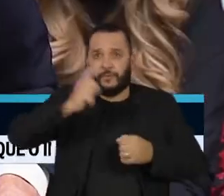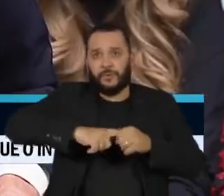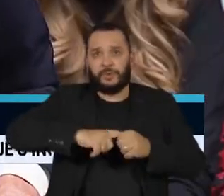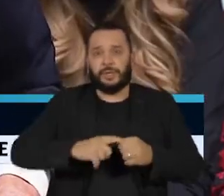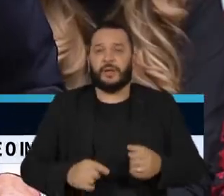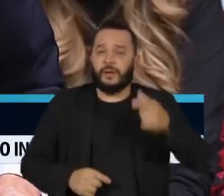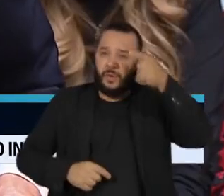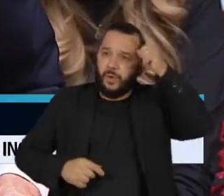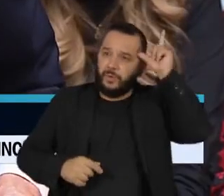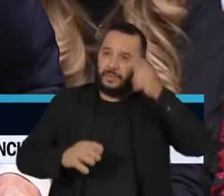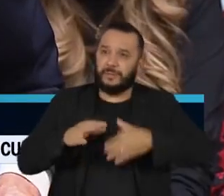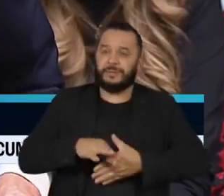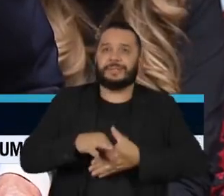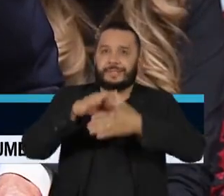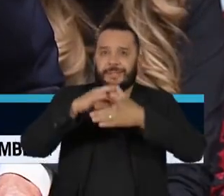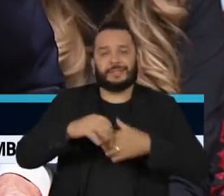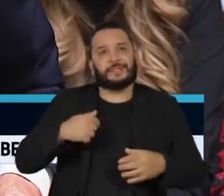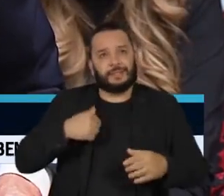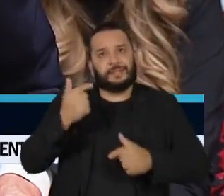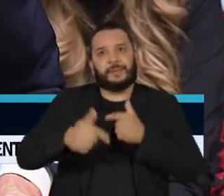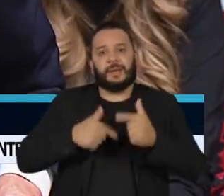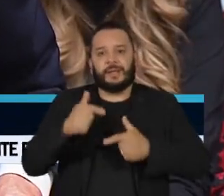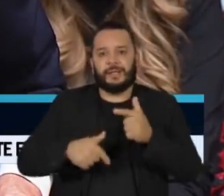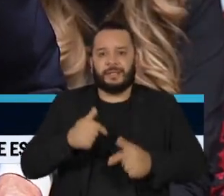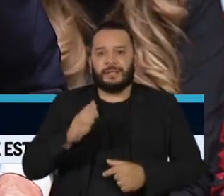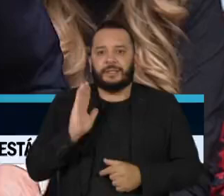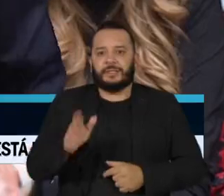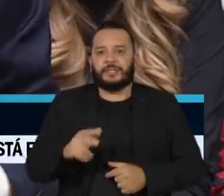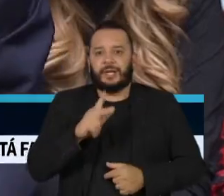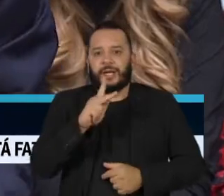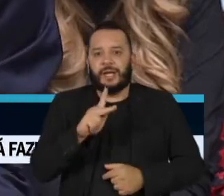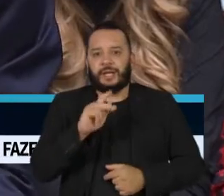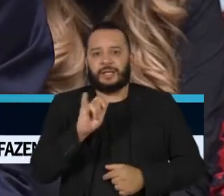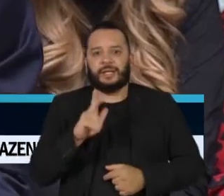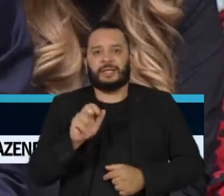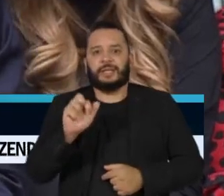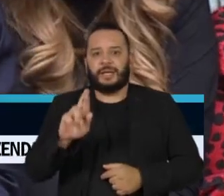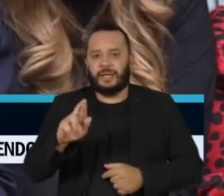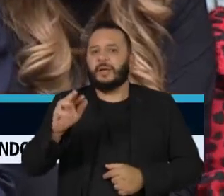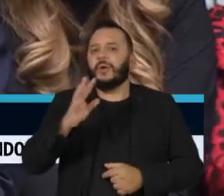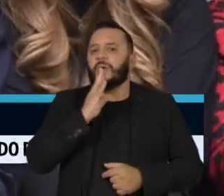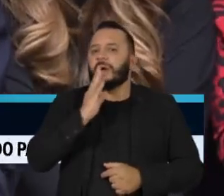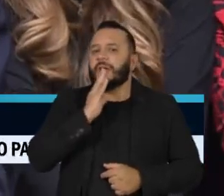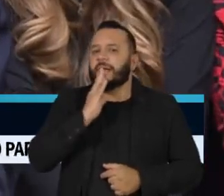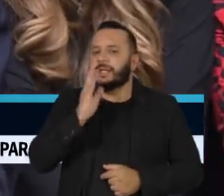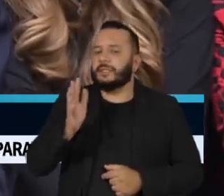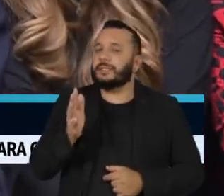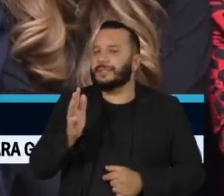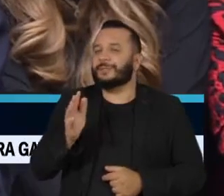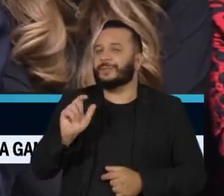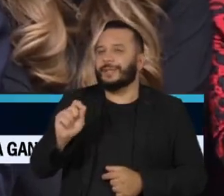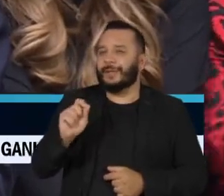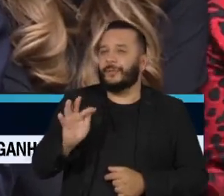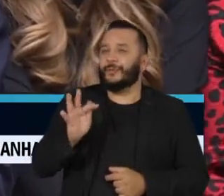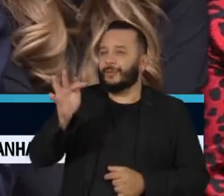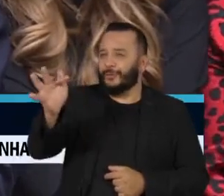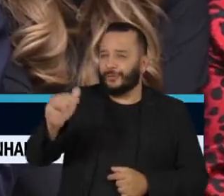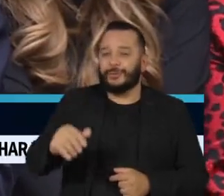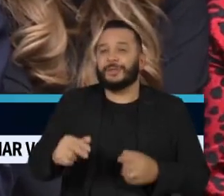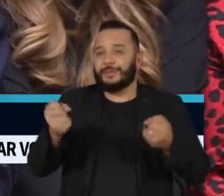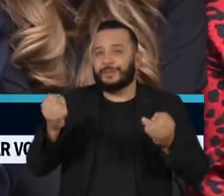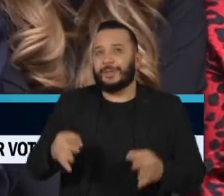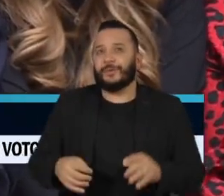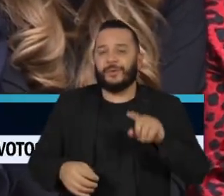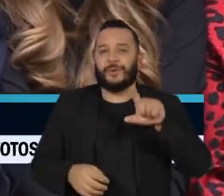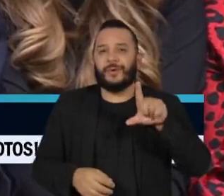o líder da oposição, o trabalhista Keir Starmer, parecia estar prevendo o futuro. Disse que um livro sobre o mandato de Liz Truss estava